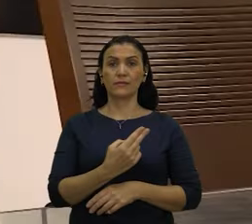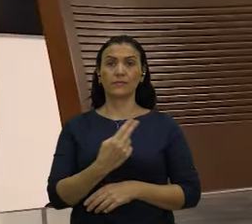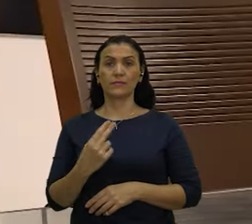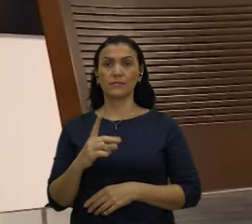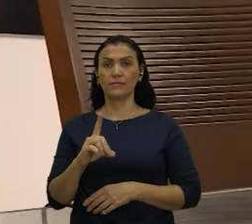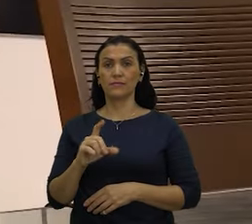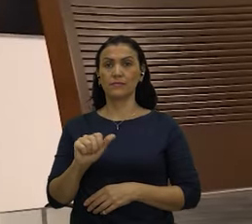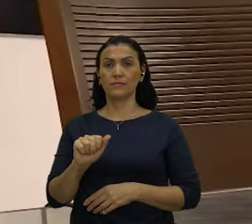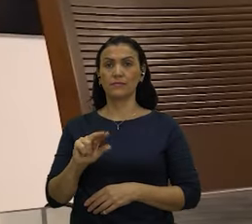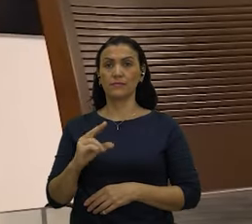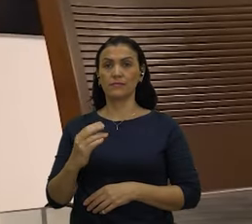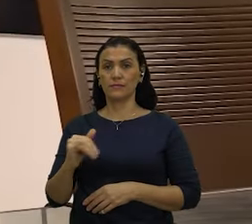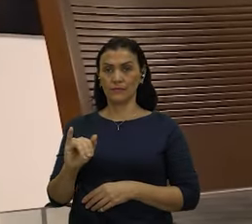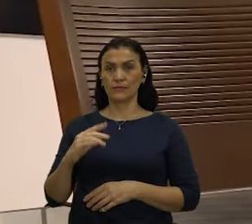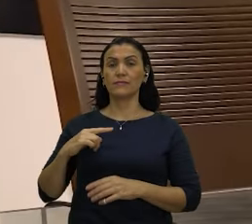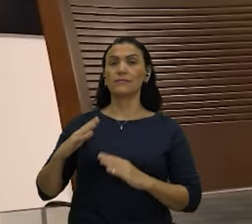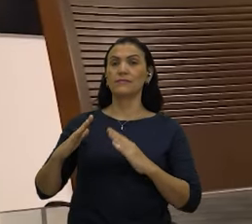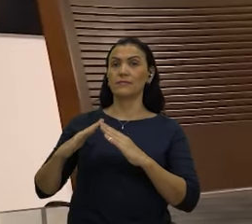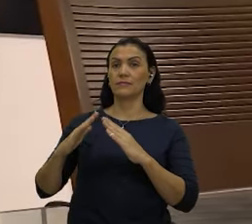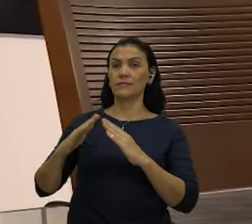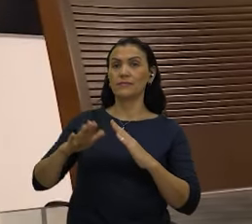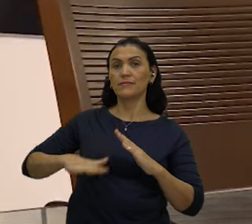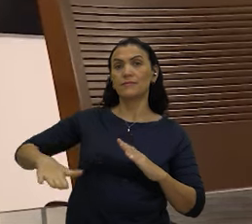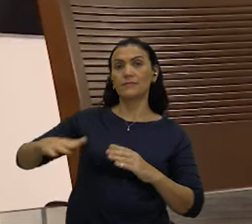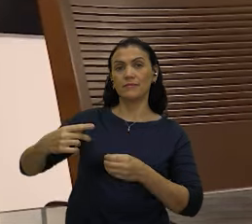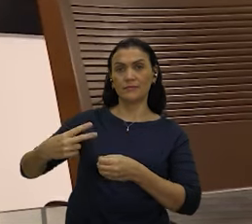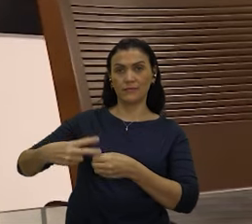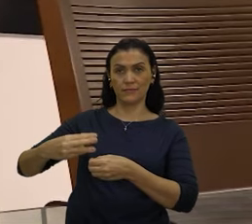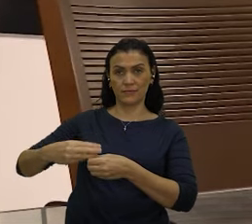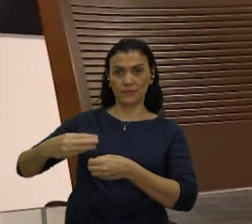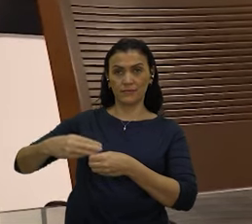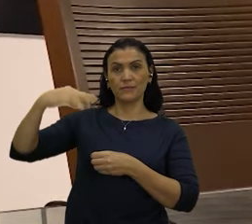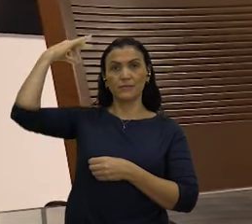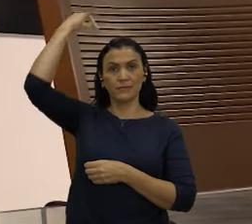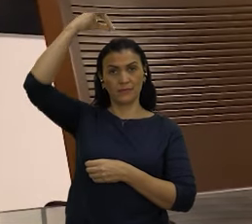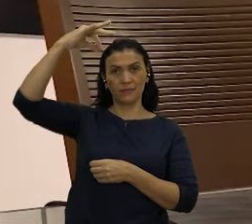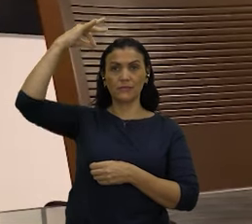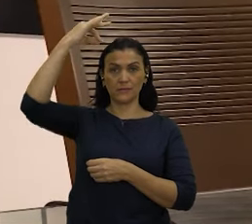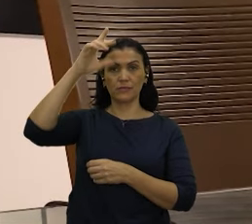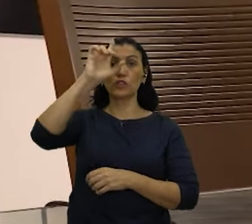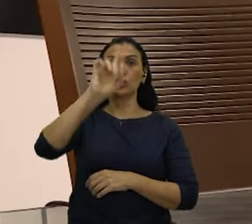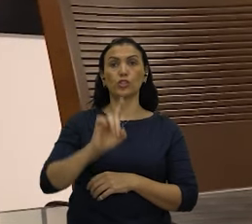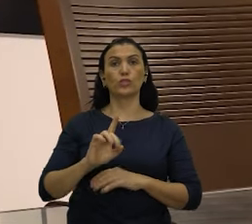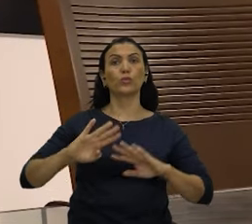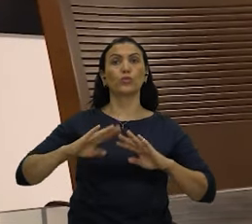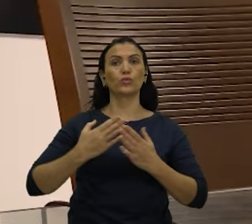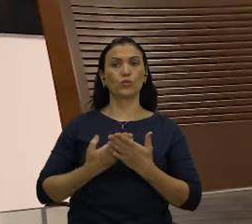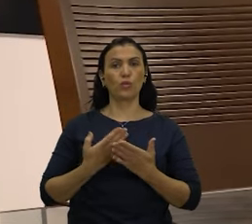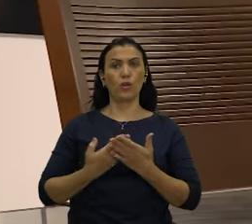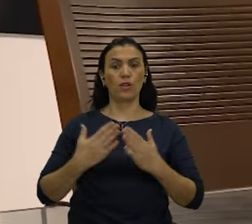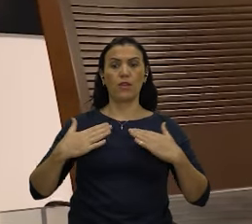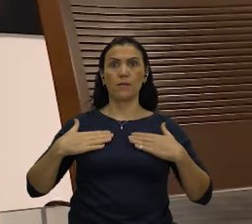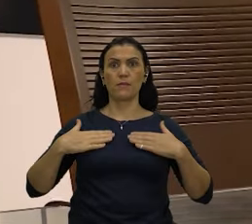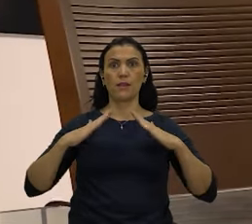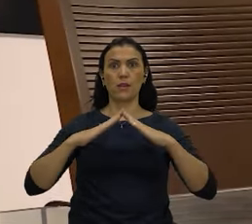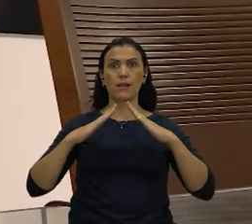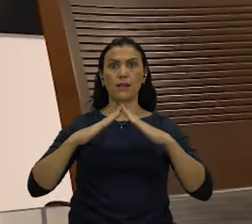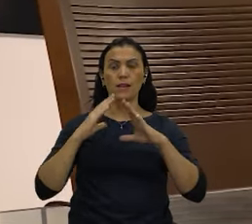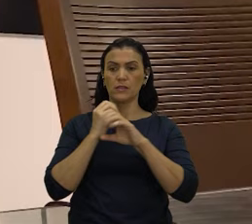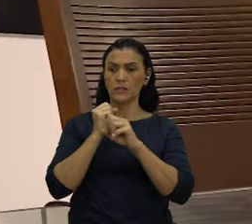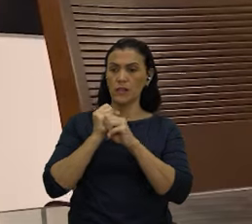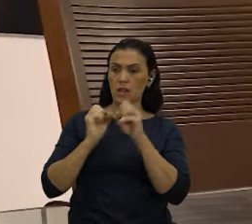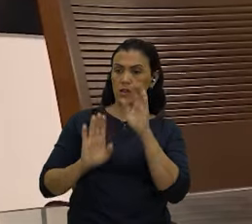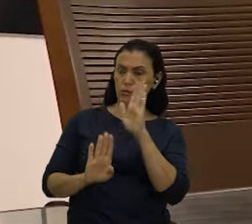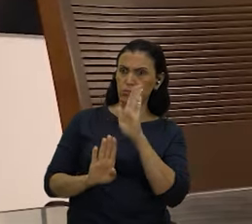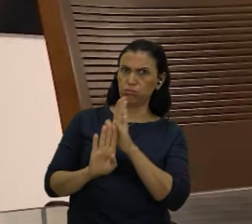Meu nome é Darcy Trabaixo da Silva, eu sou morador da cidade de Guarapari, no Espírito Santo, sou diretor escolar e aqui em casa a luz é uma das